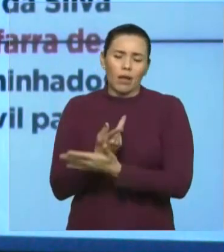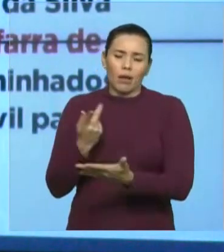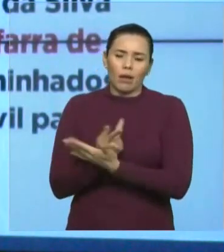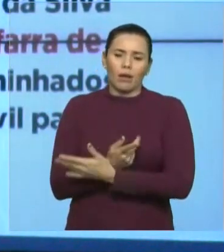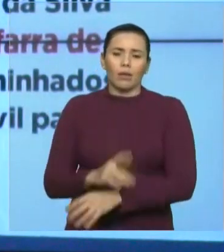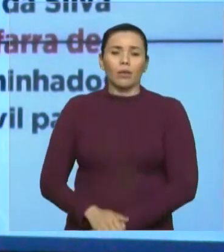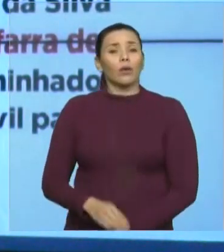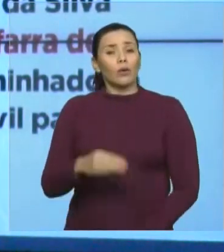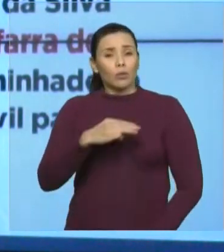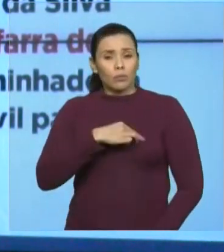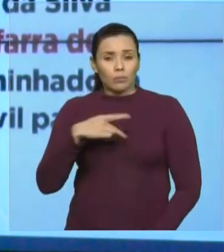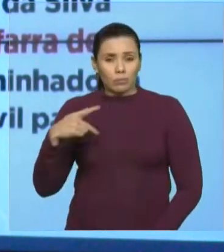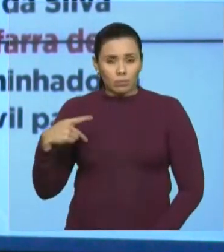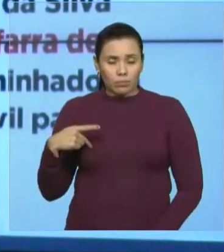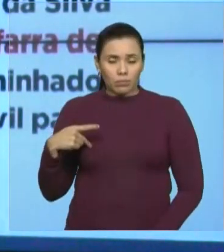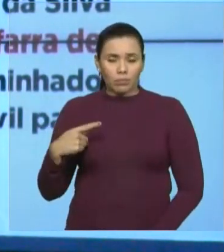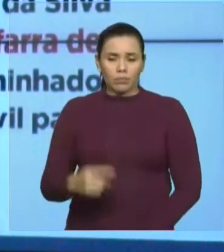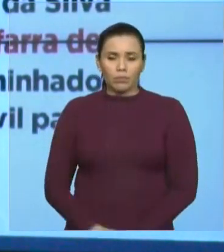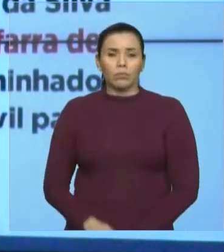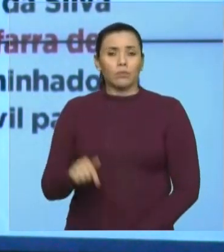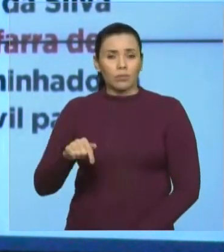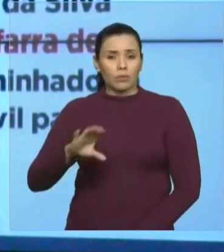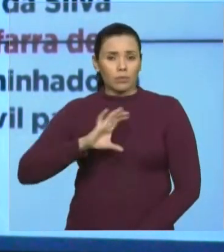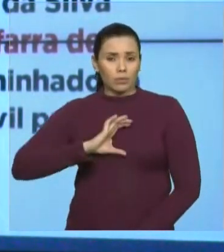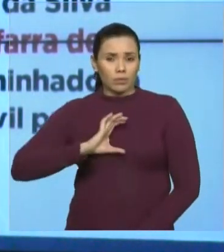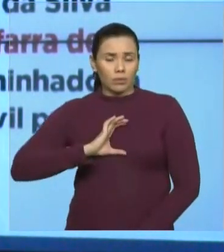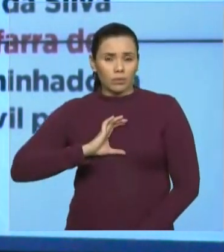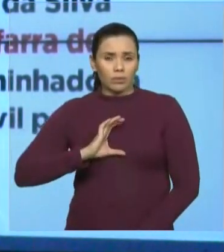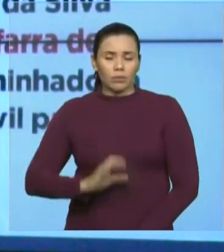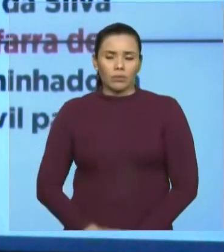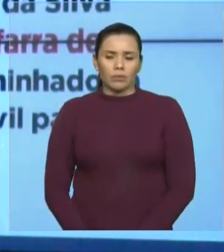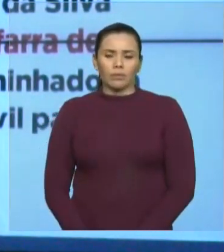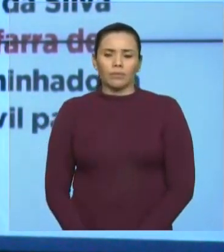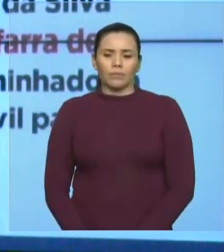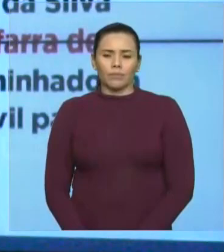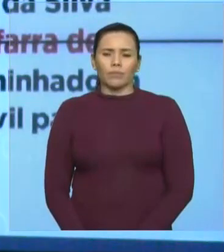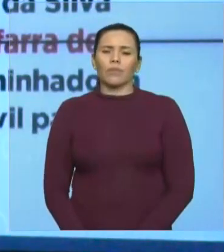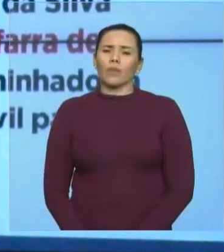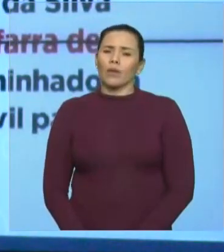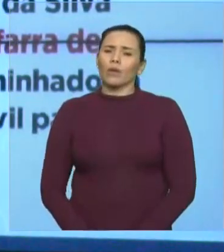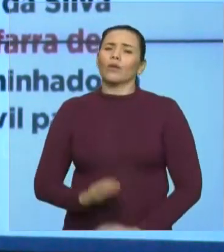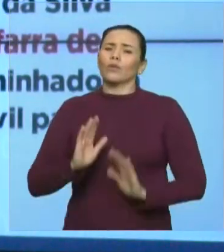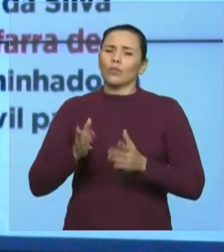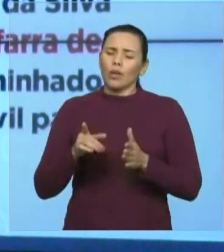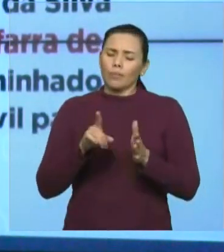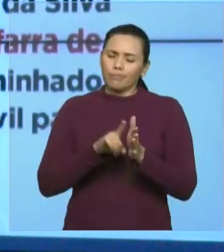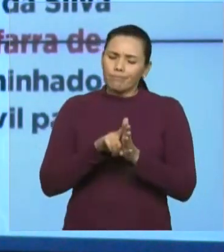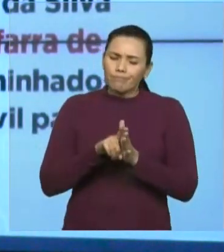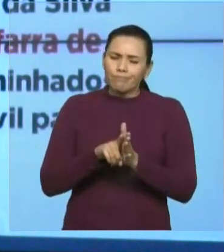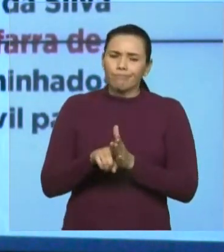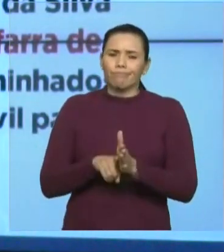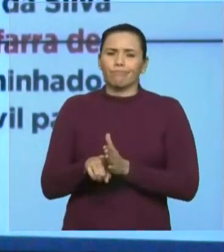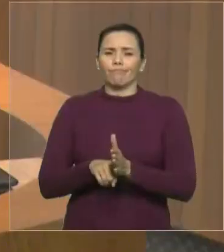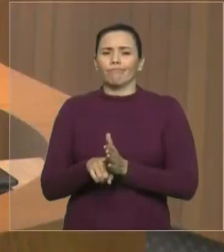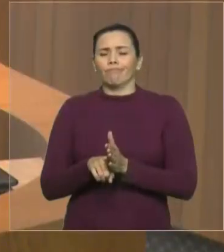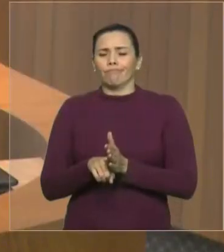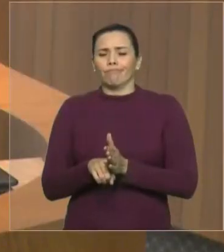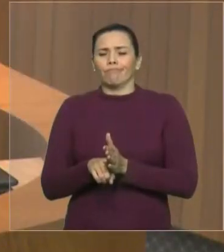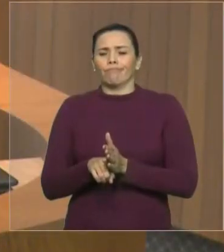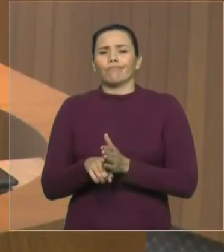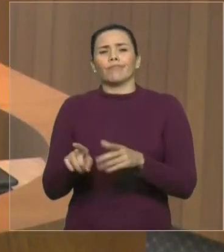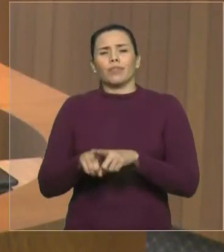Público de Caxias, ele observou todo o curso das provas e outras irregularidades